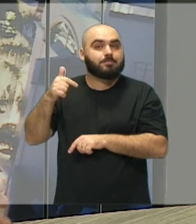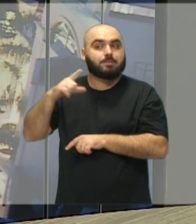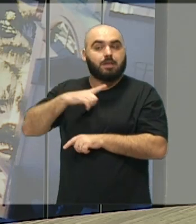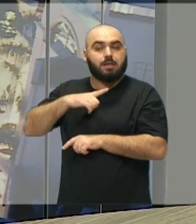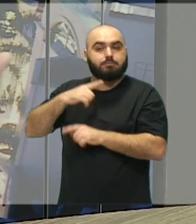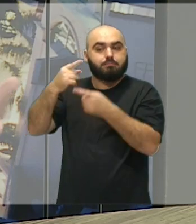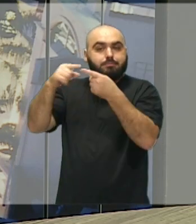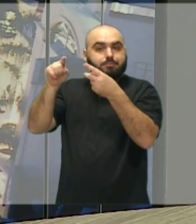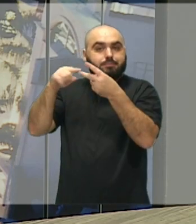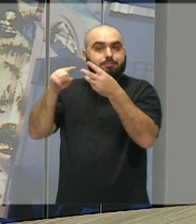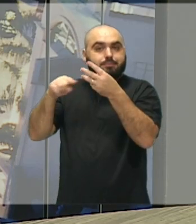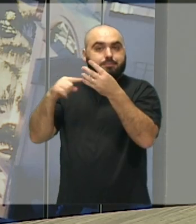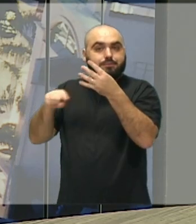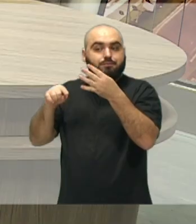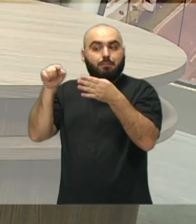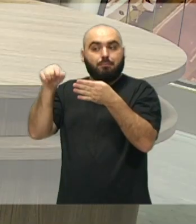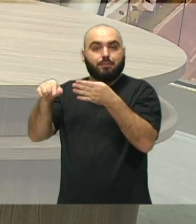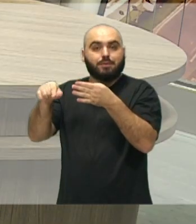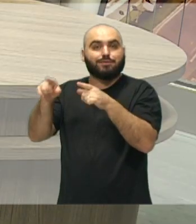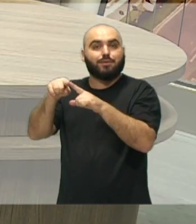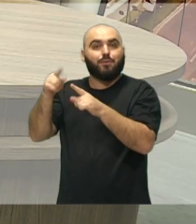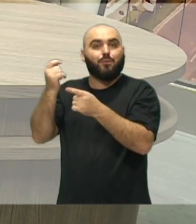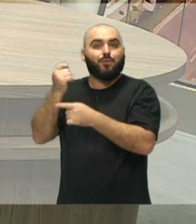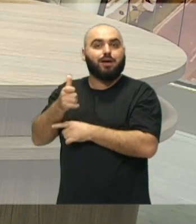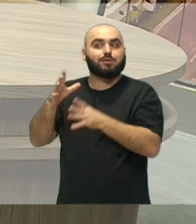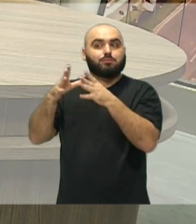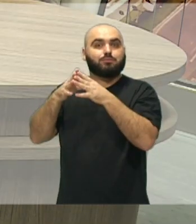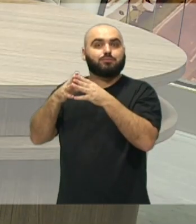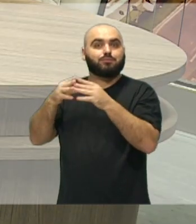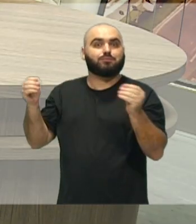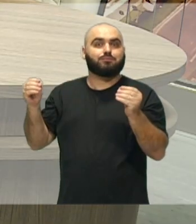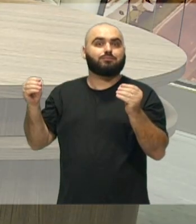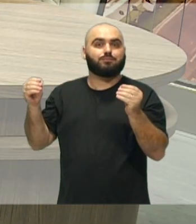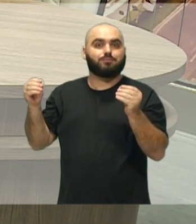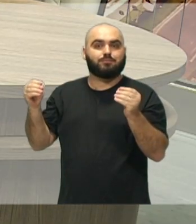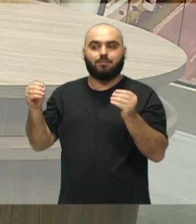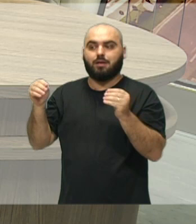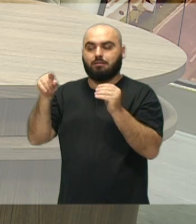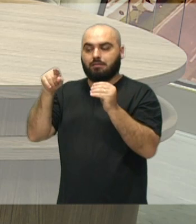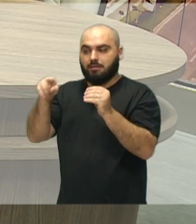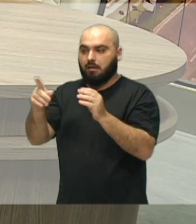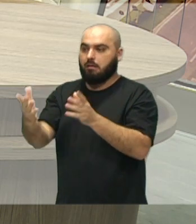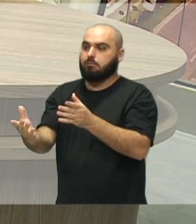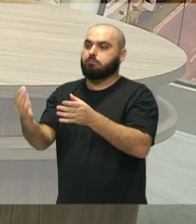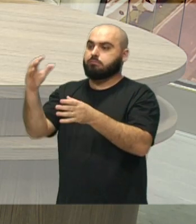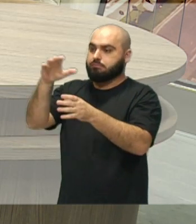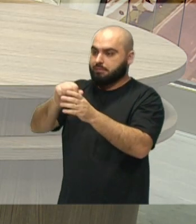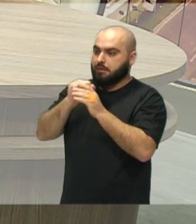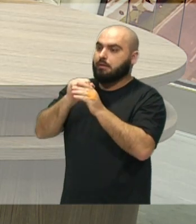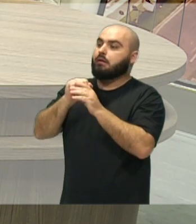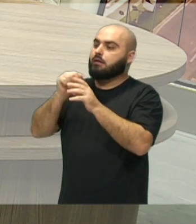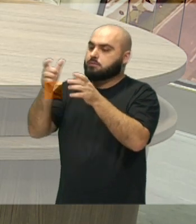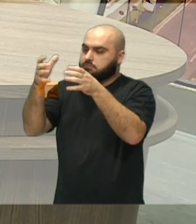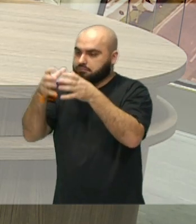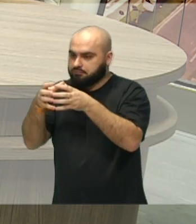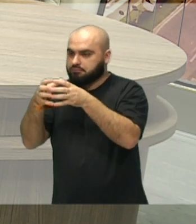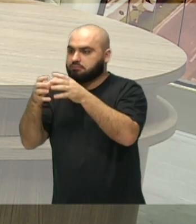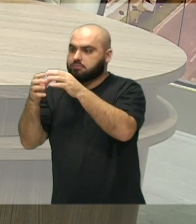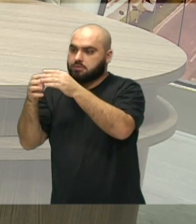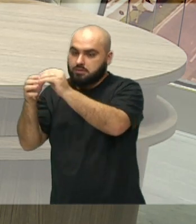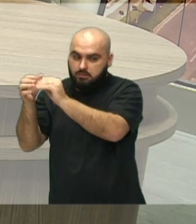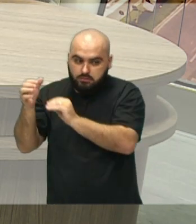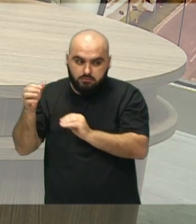criterioso por se tratar de uma espécie em extinção e por se tratar de uma reintrodução. Então, a gente leva depois eles para dentro de um parque